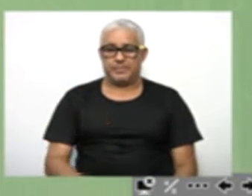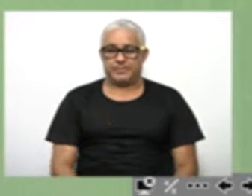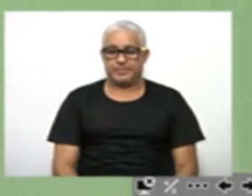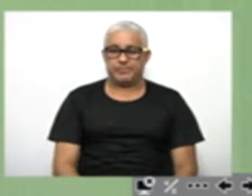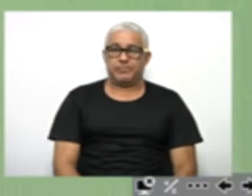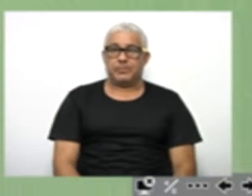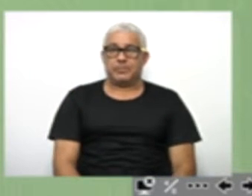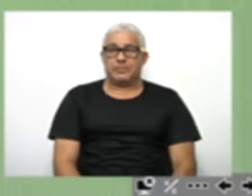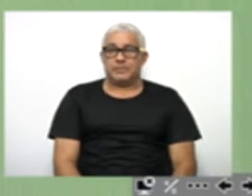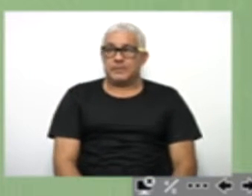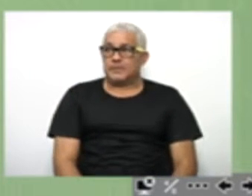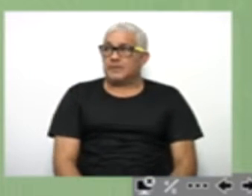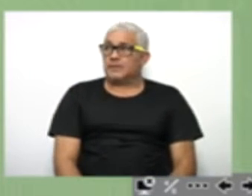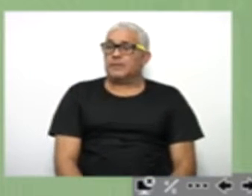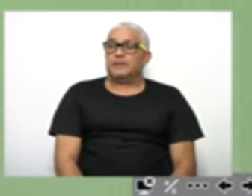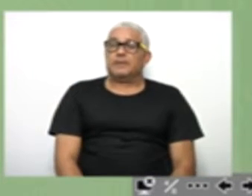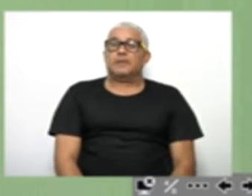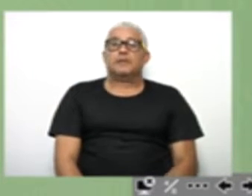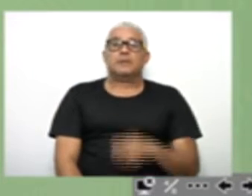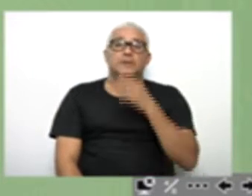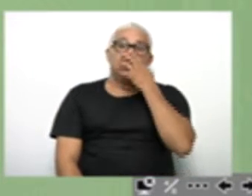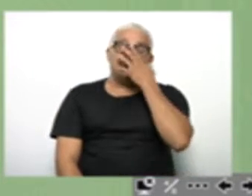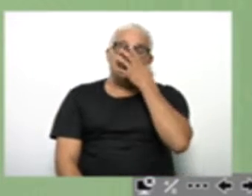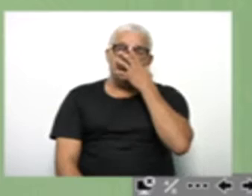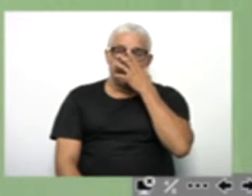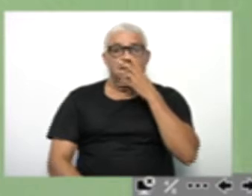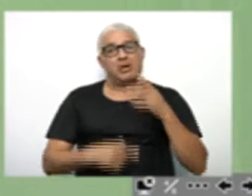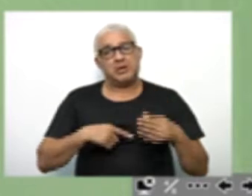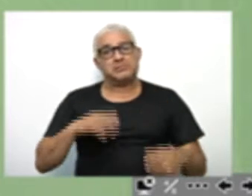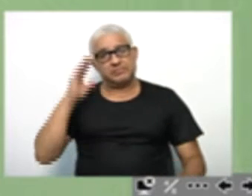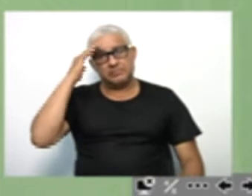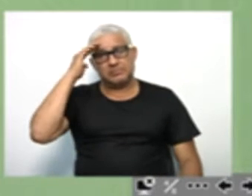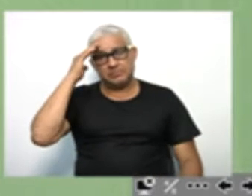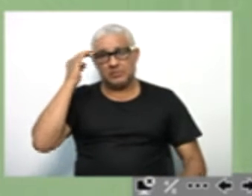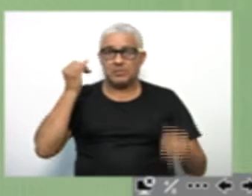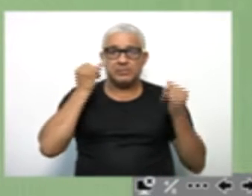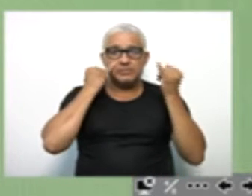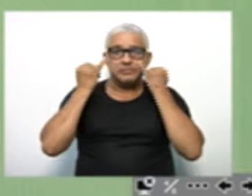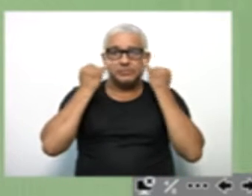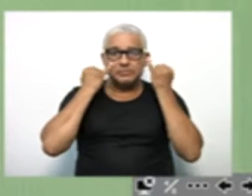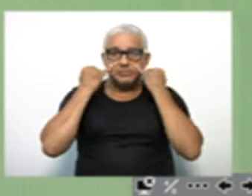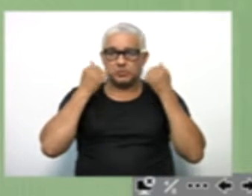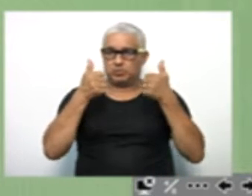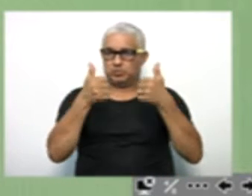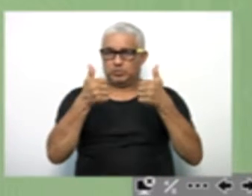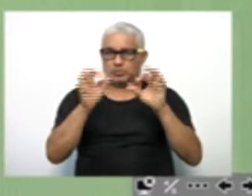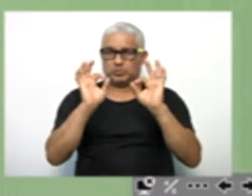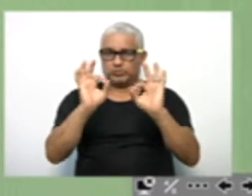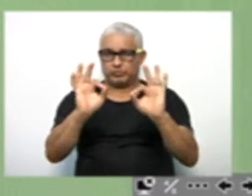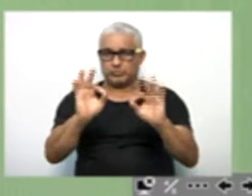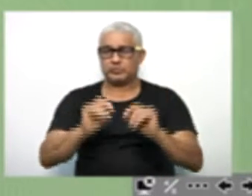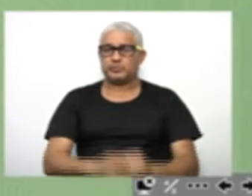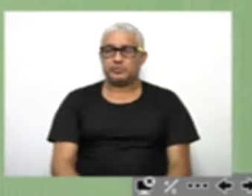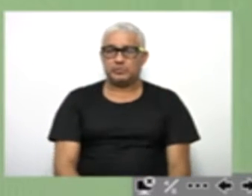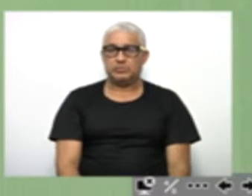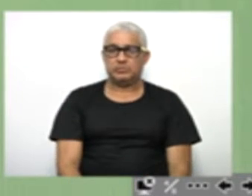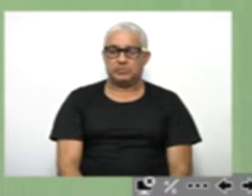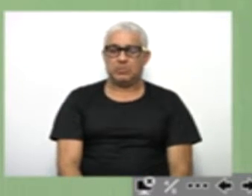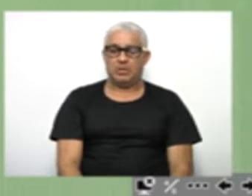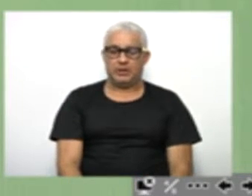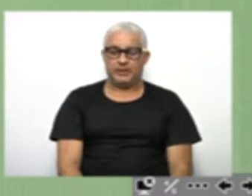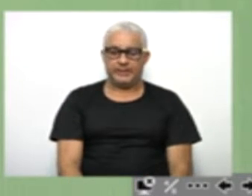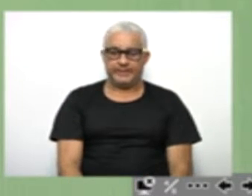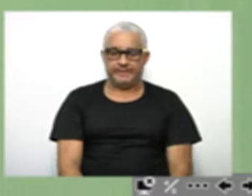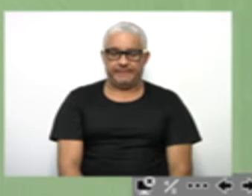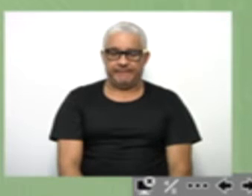no sentido de que estão entendendo, as informações que nos chegam são essas, que estão entendendo, estão participando nesse